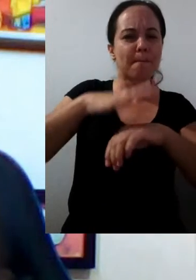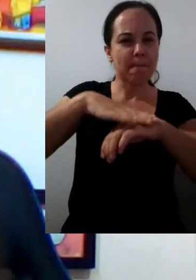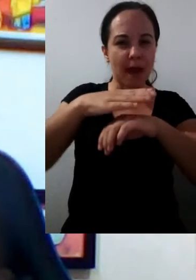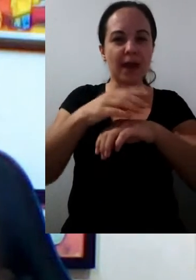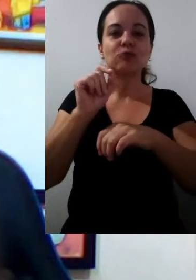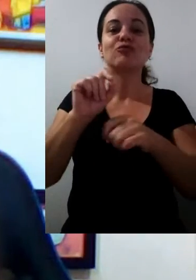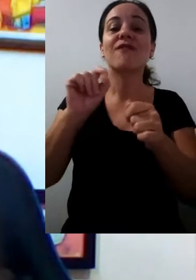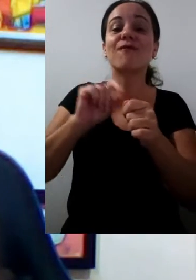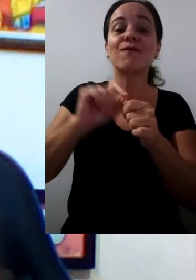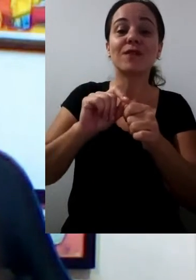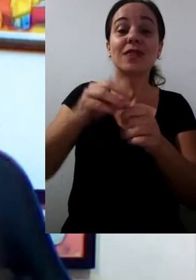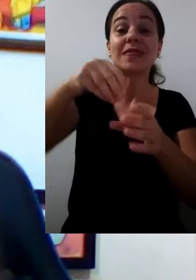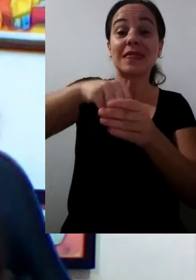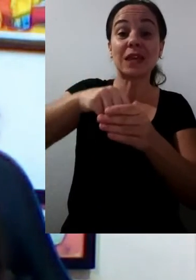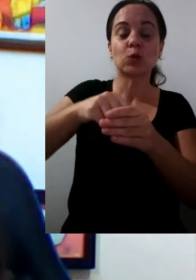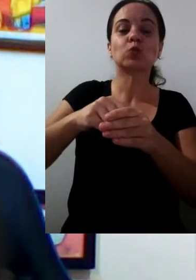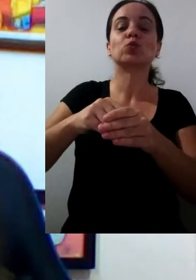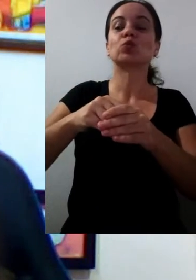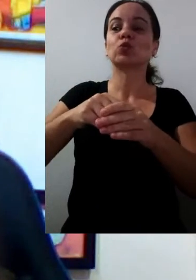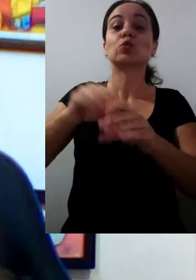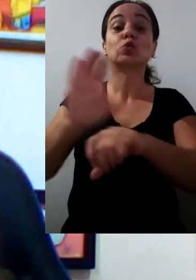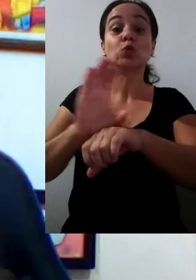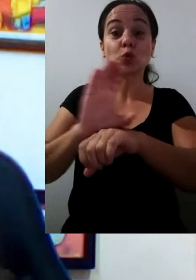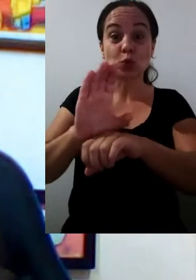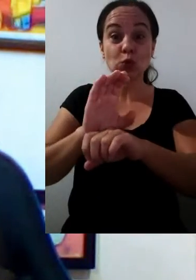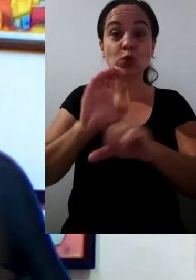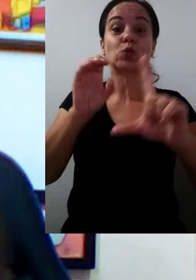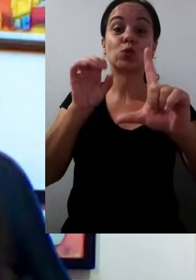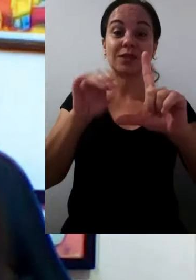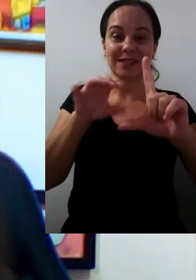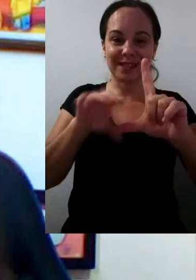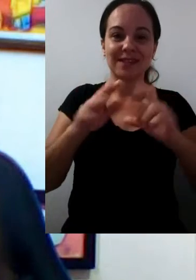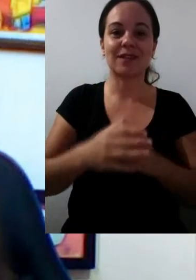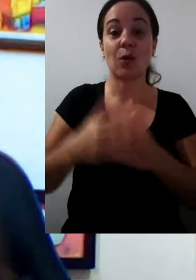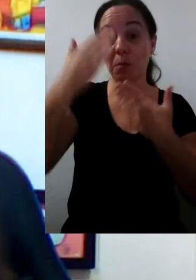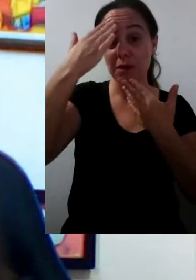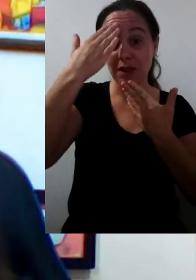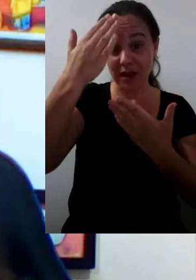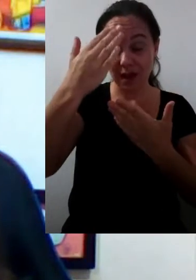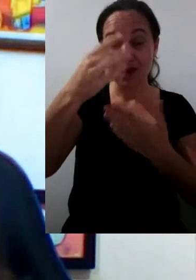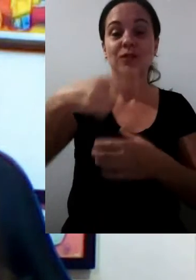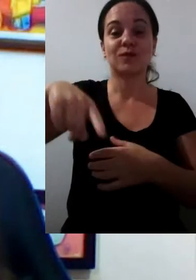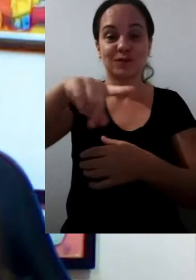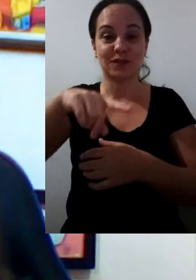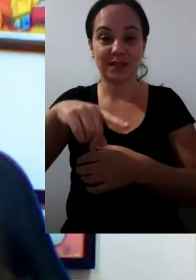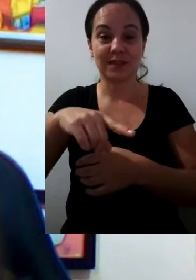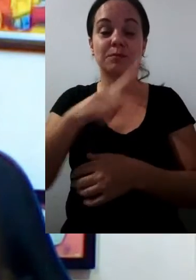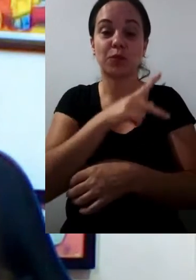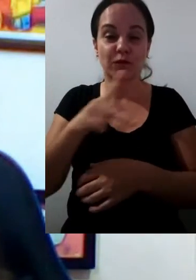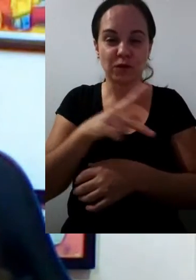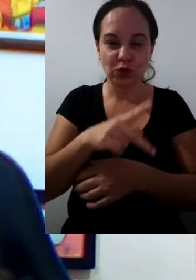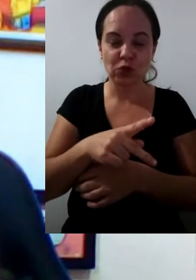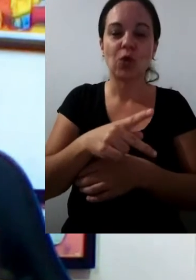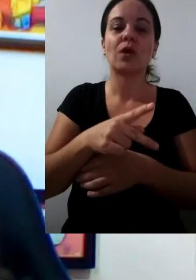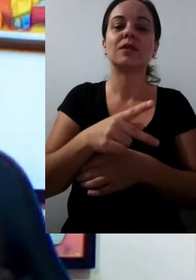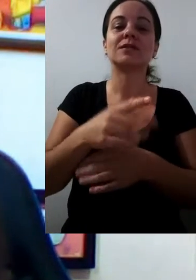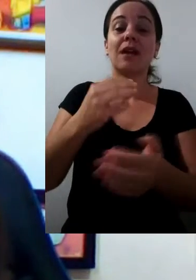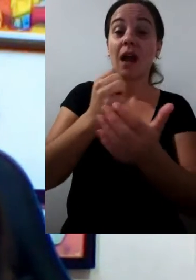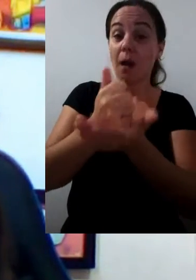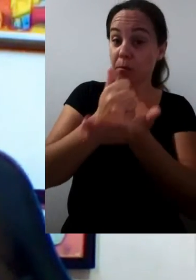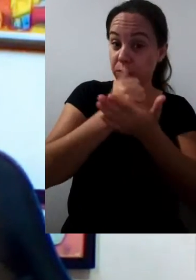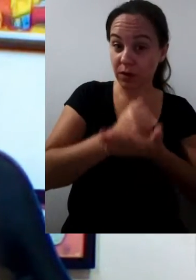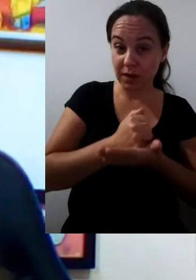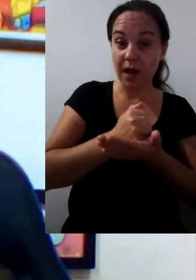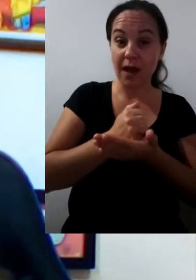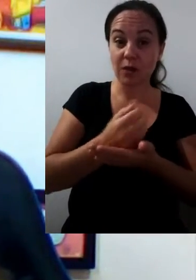licenciatura em computação. Finalizamos essa nossa breve fala agradecendo a todos os docentes que disponibilizaram espaço para nossos acadêmicos